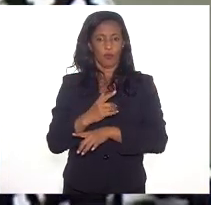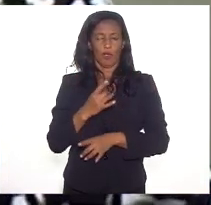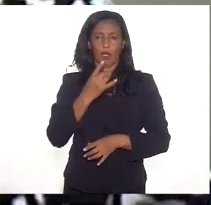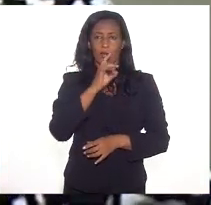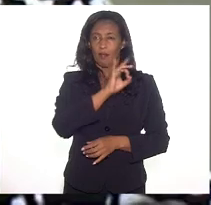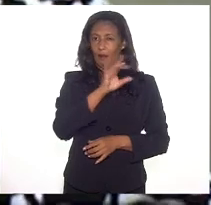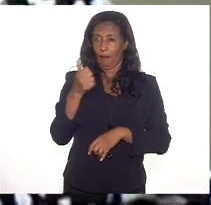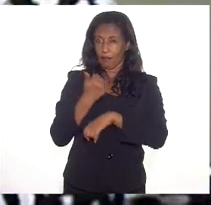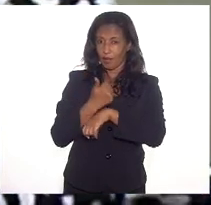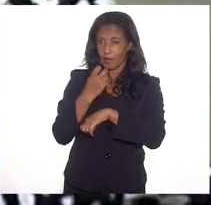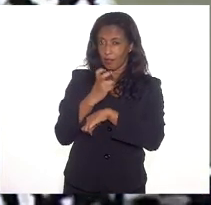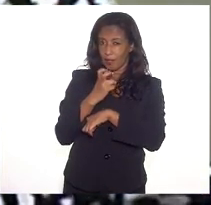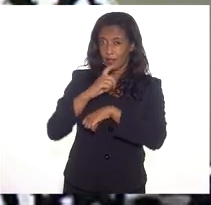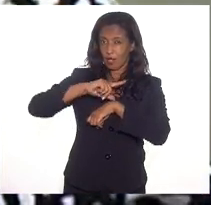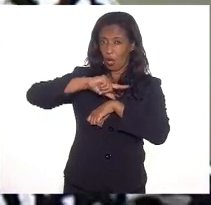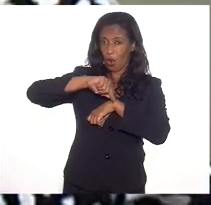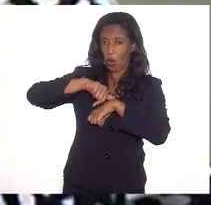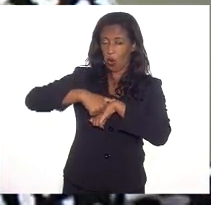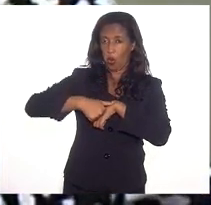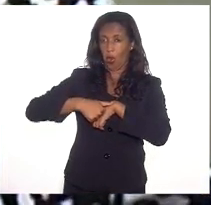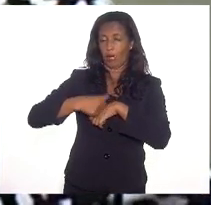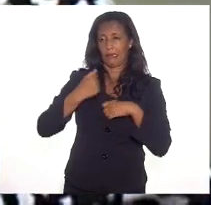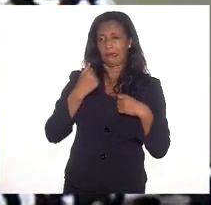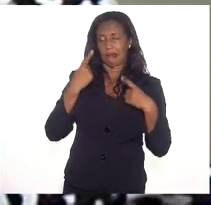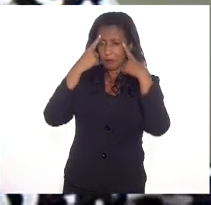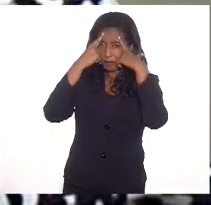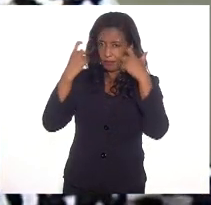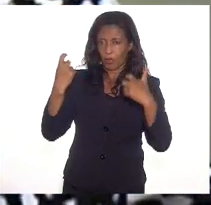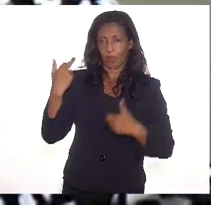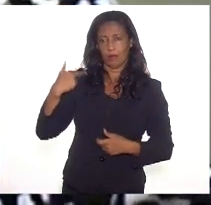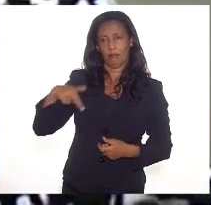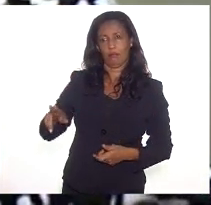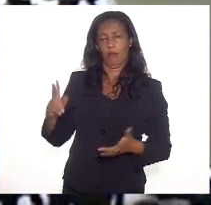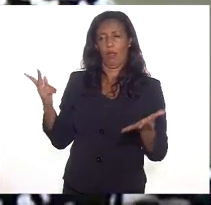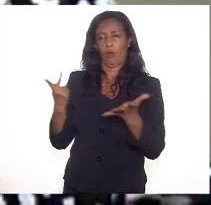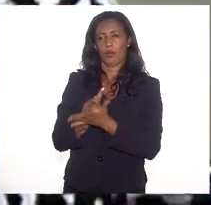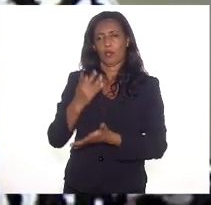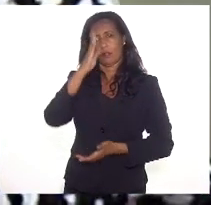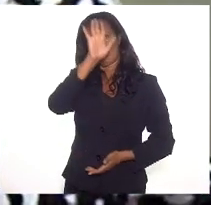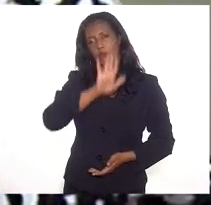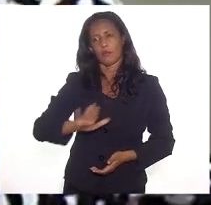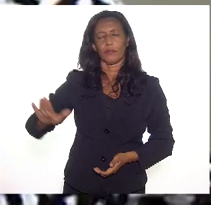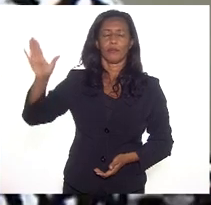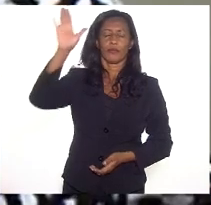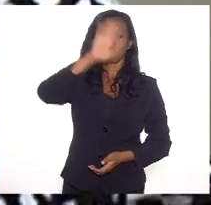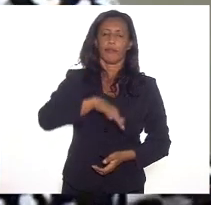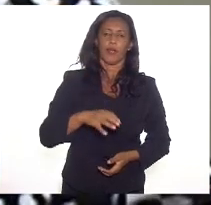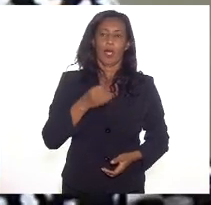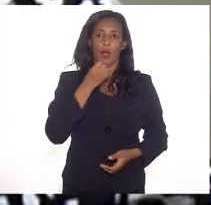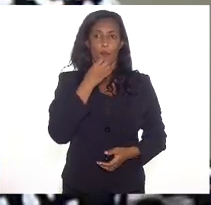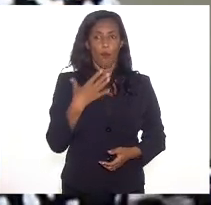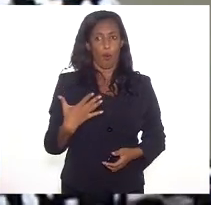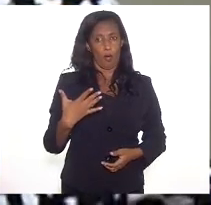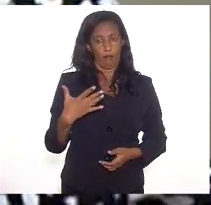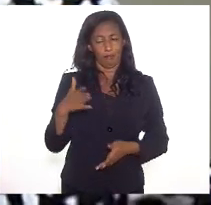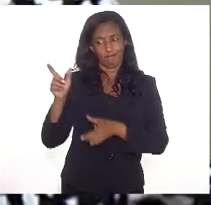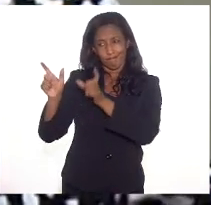15 horas um caso de intolerância religiosa é registrado no Brasil. Boa parte dessas vítimas